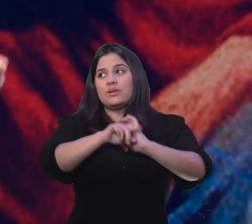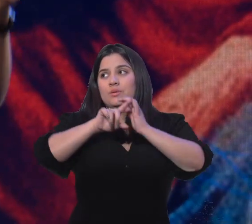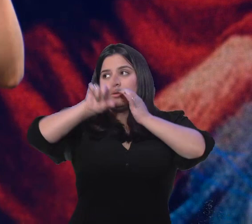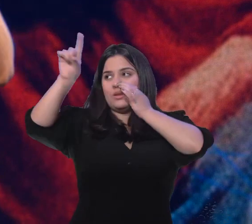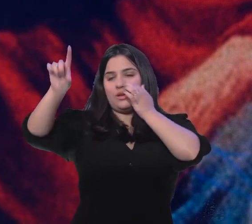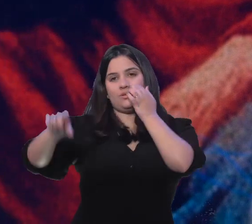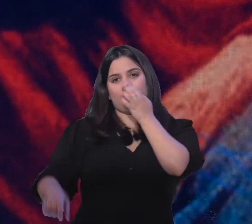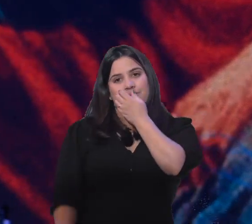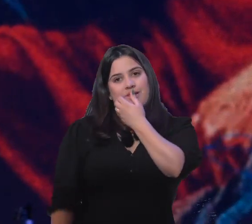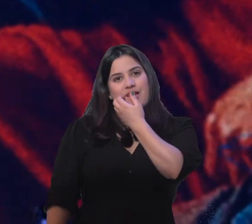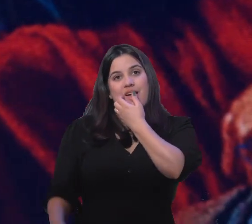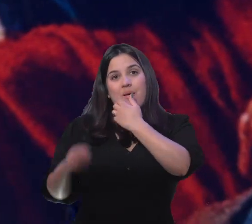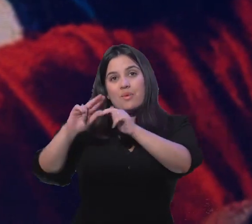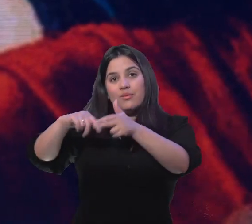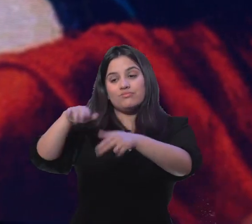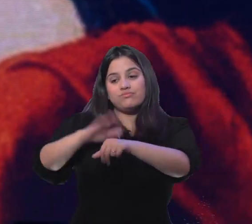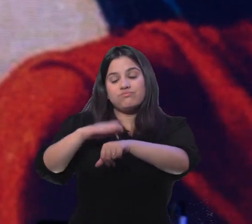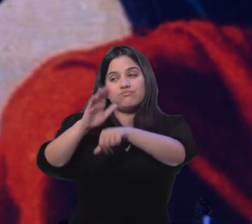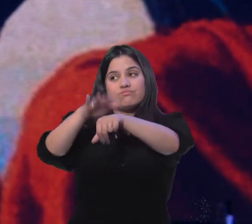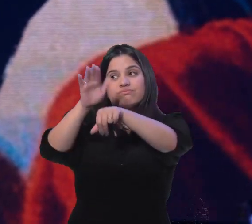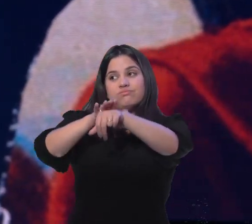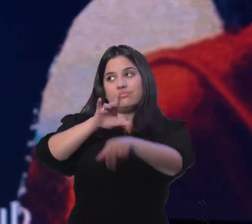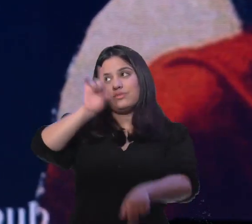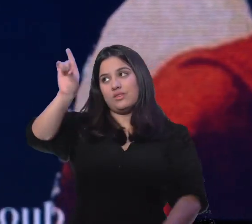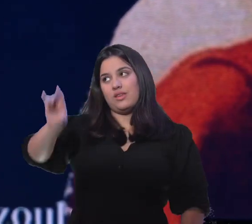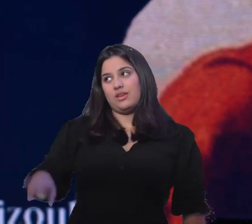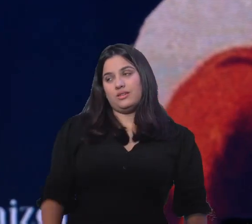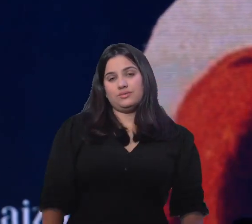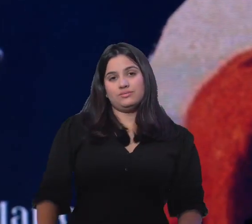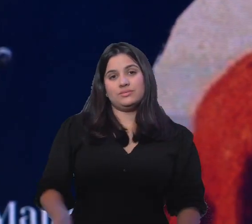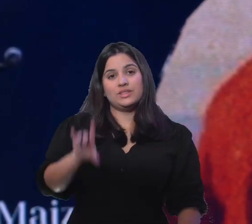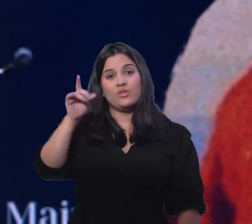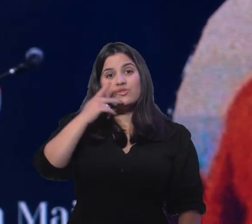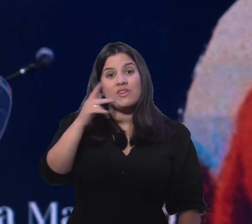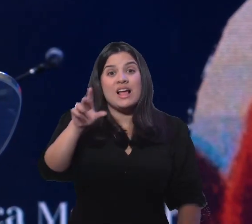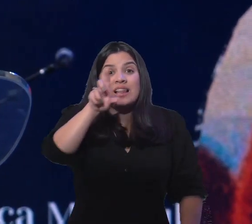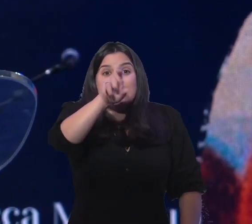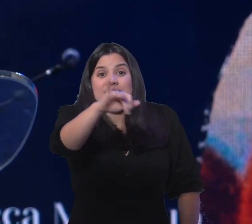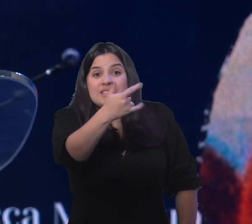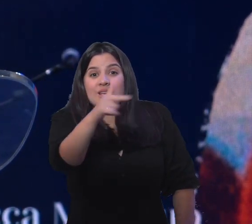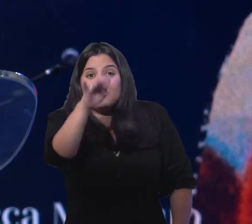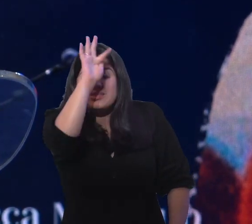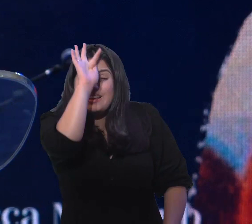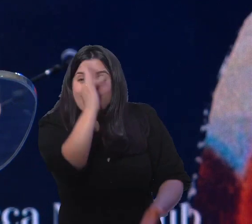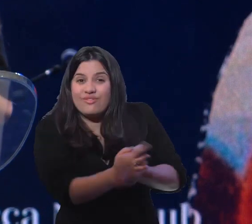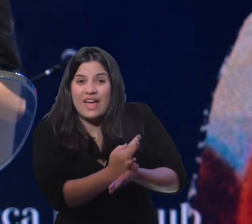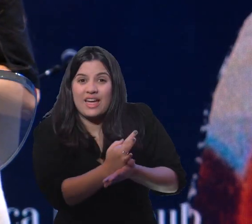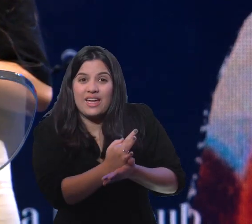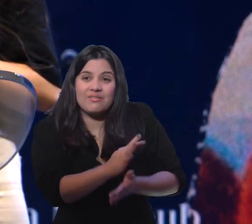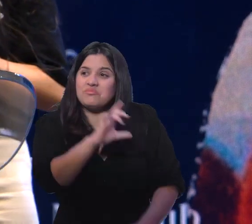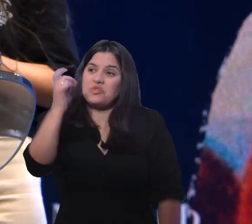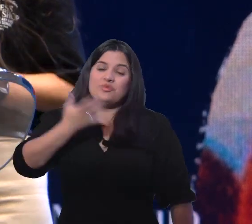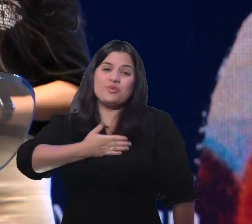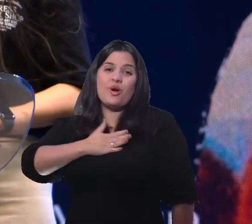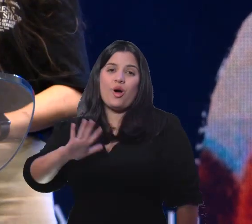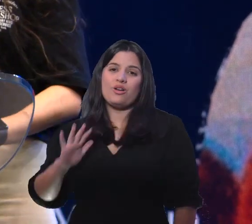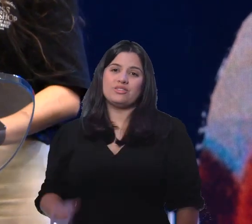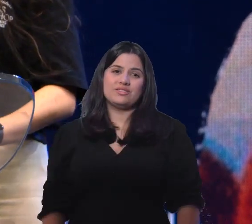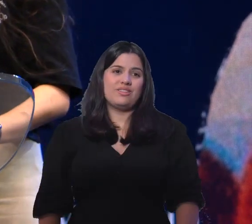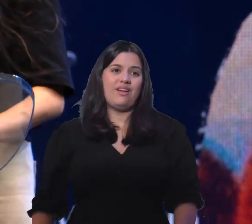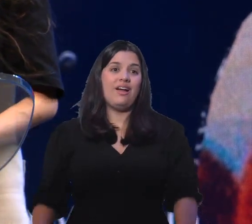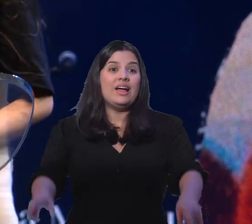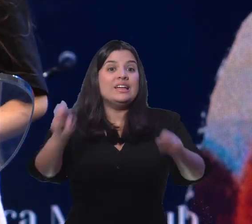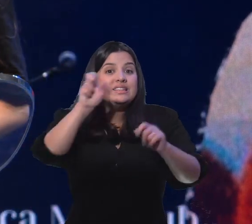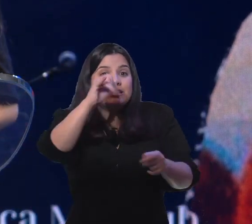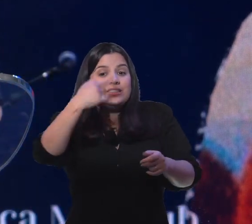meio das forças dEle. Hebreus 11 diz: sem fé é impossível agradar a Deus. Quem deseja se aproximar de